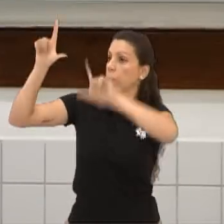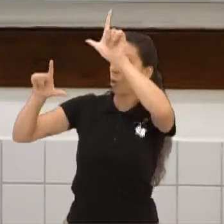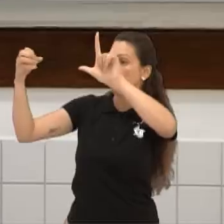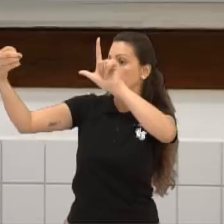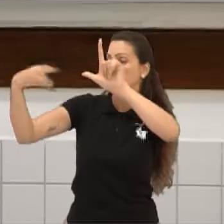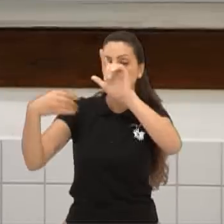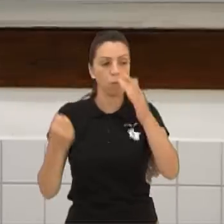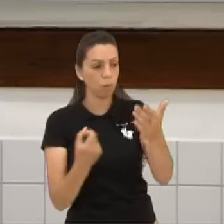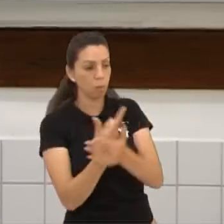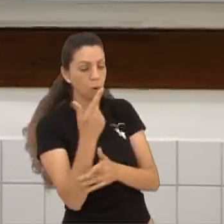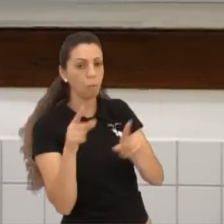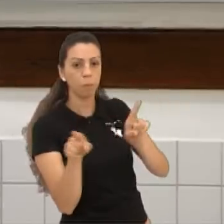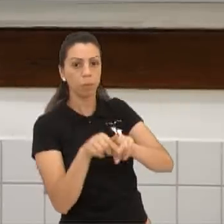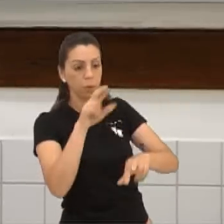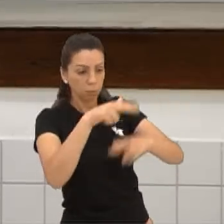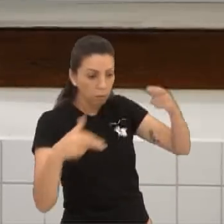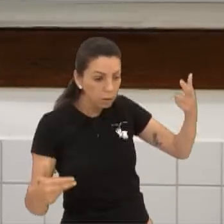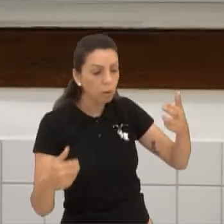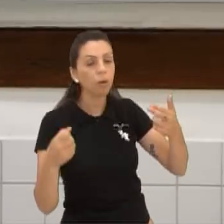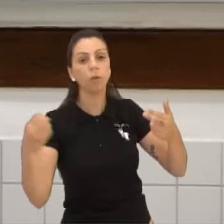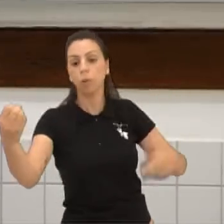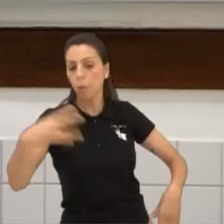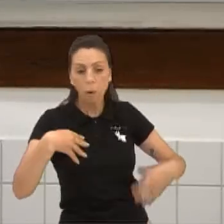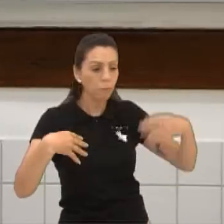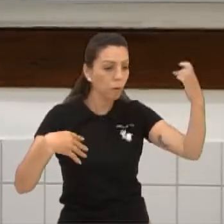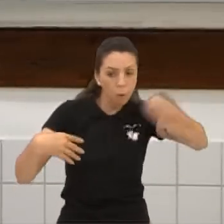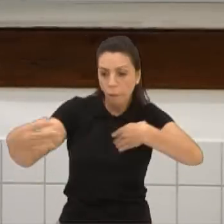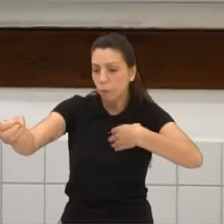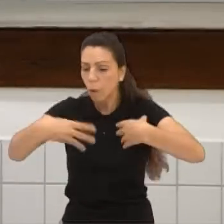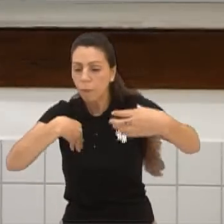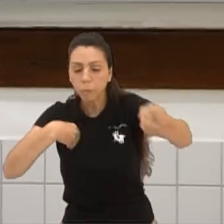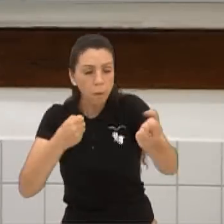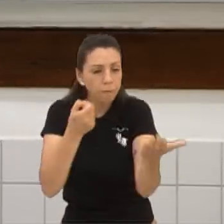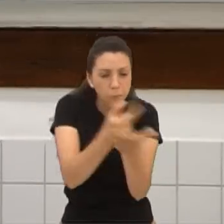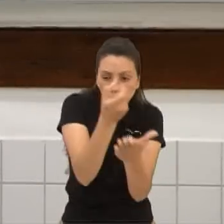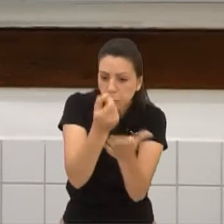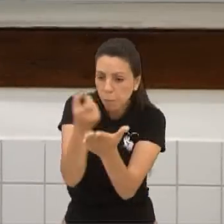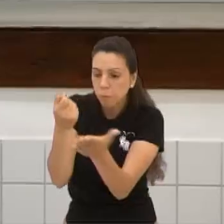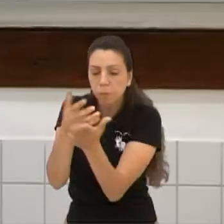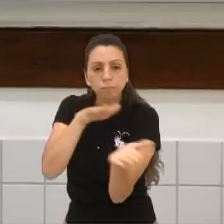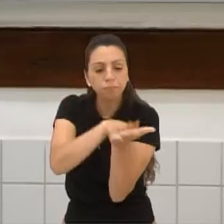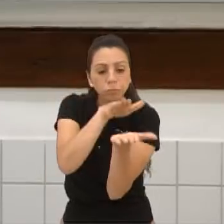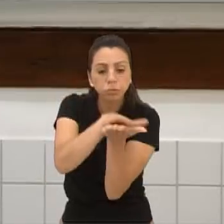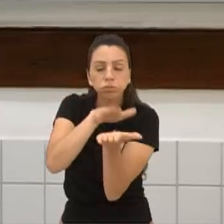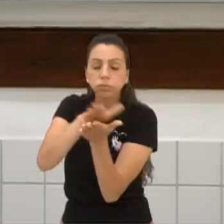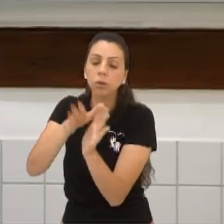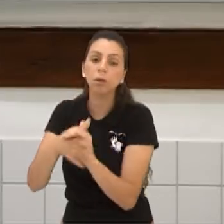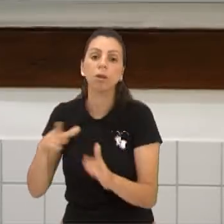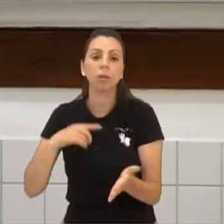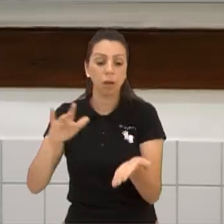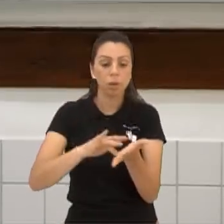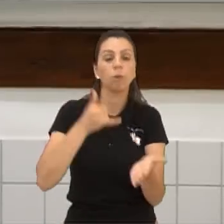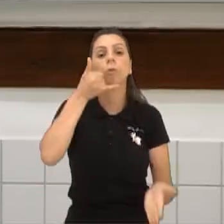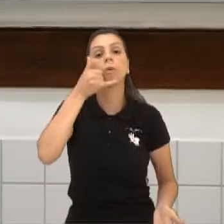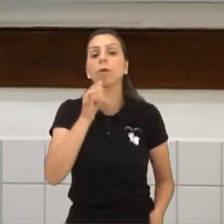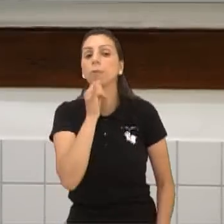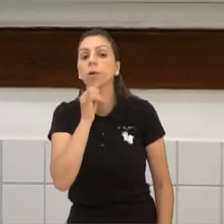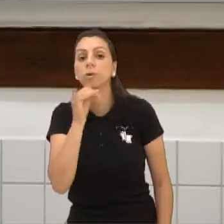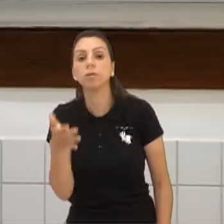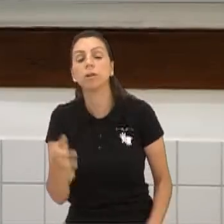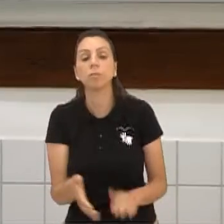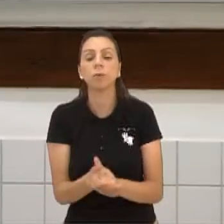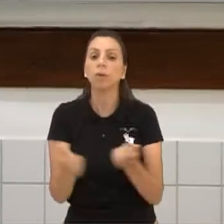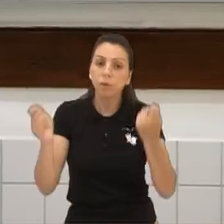um eletrodoméstico novo, a gente vai lá, é uma novidade, um celular, a gente está com um celular que está conseguindo suprir as nossas necessidades, mas a